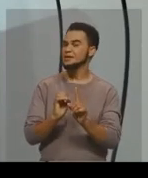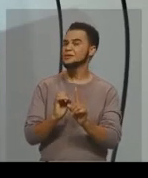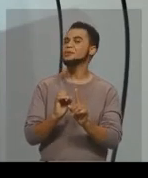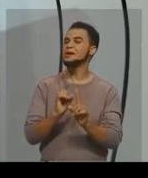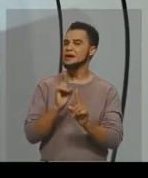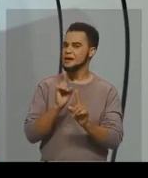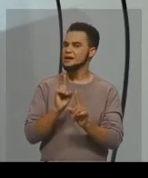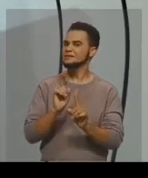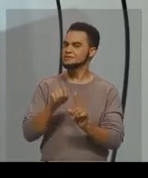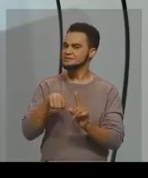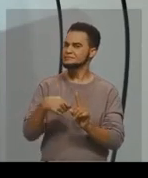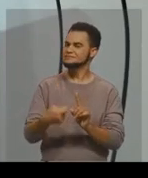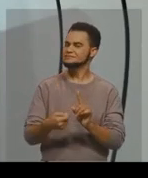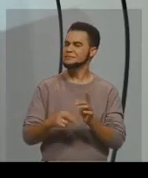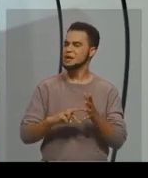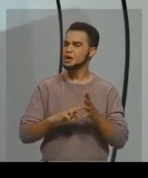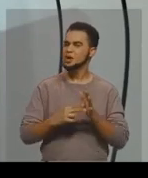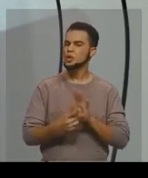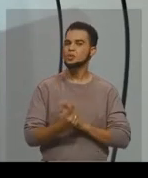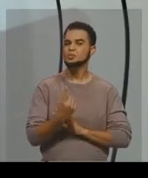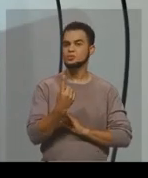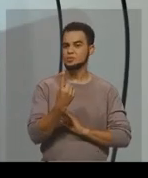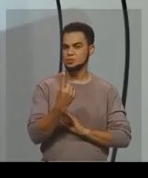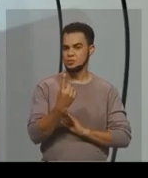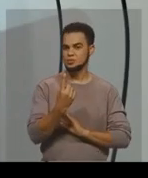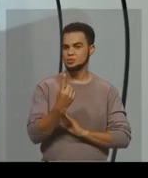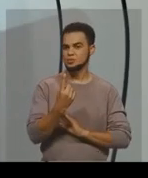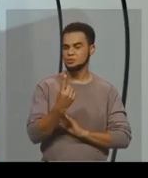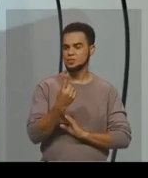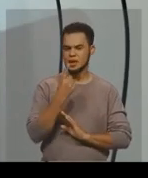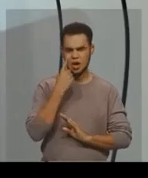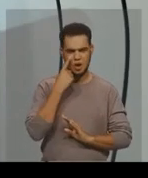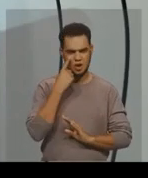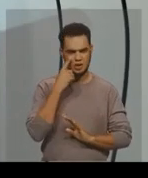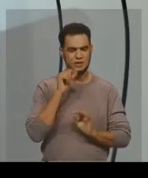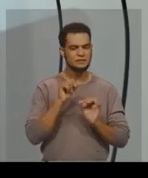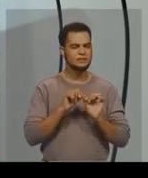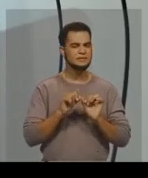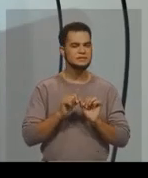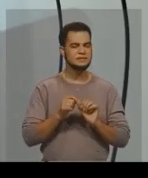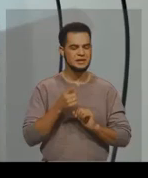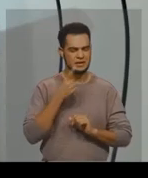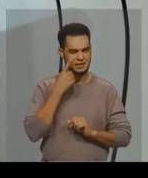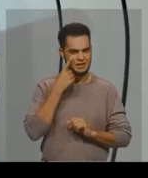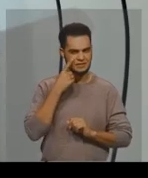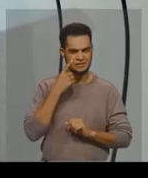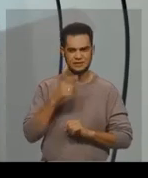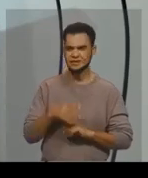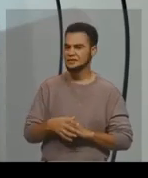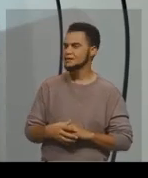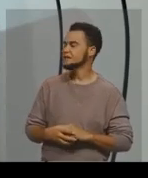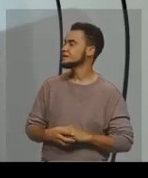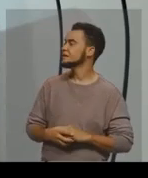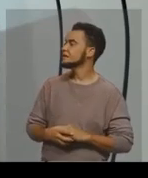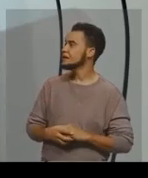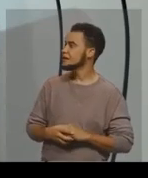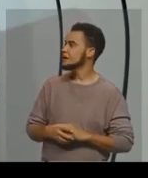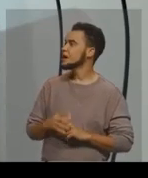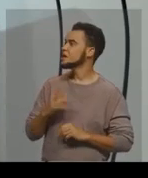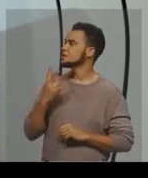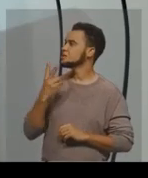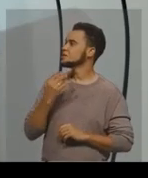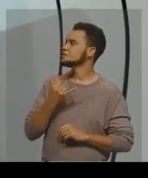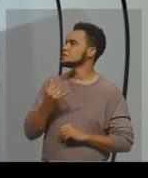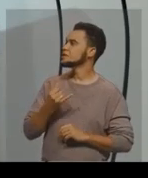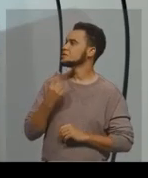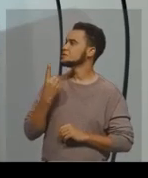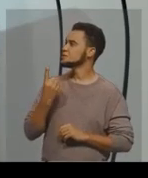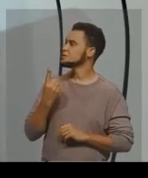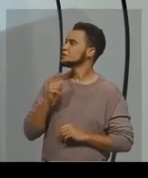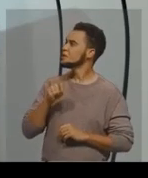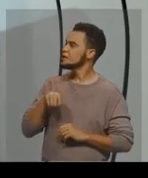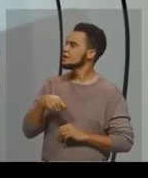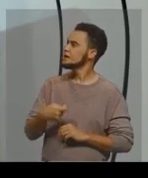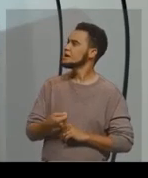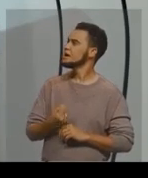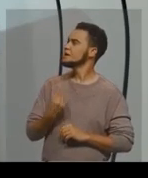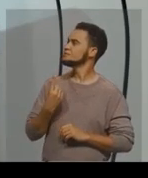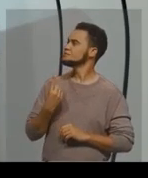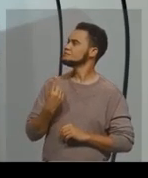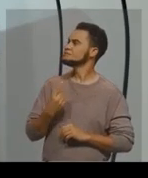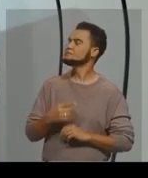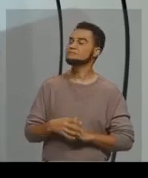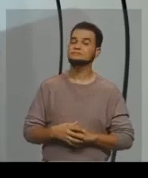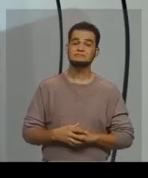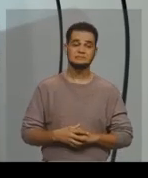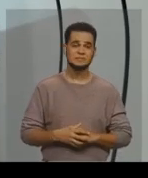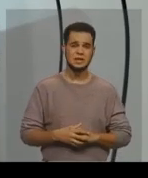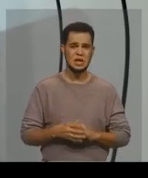1, tá? Então, olha só o que eu vou fazer. X, 2 menos 1, 1. Tem necessidade de